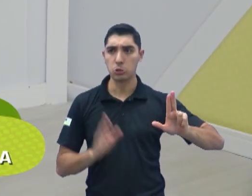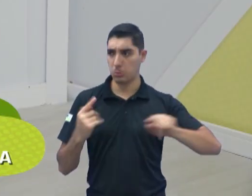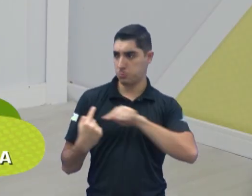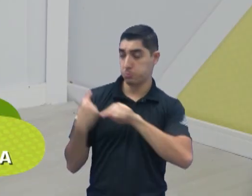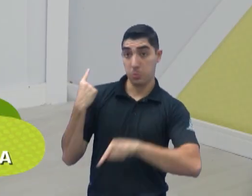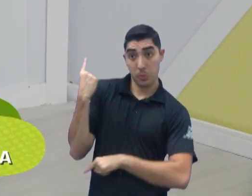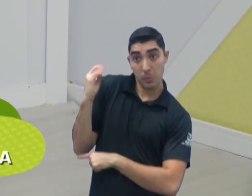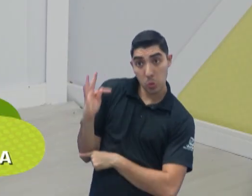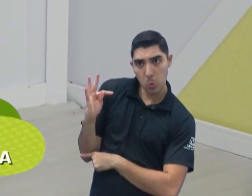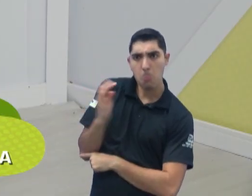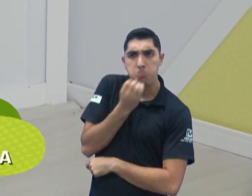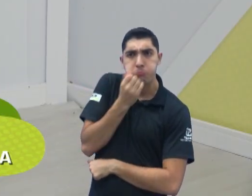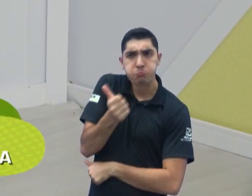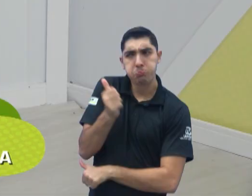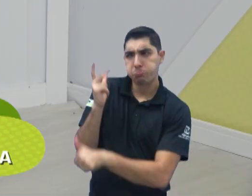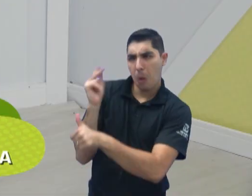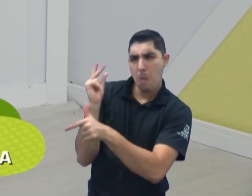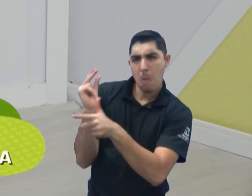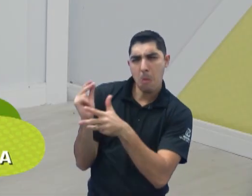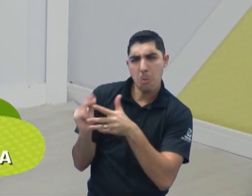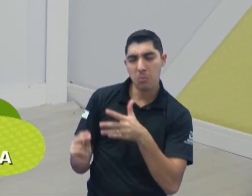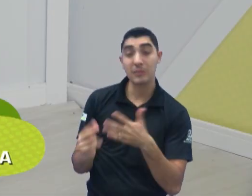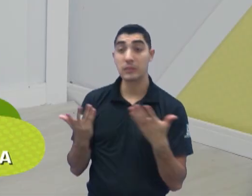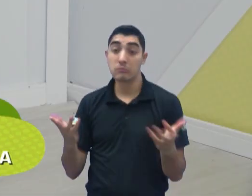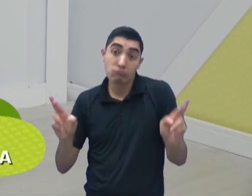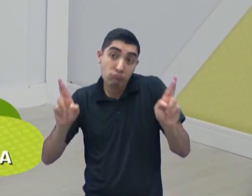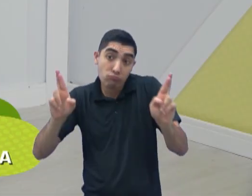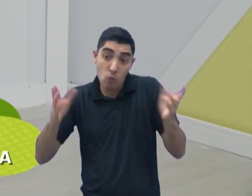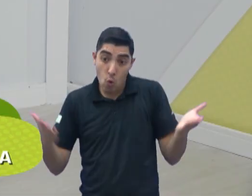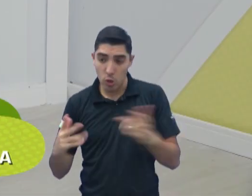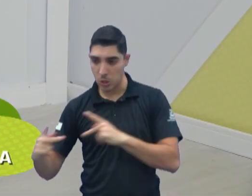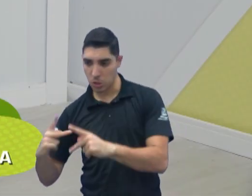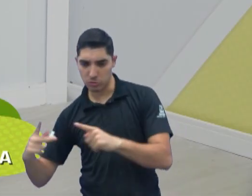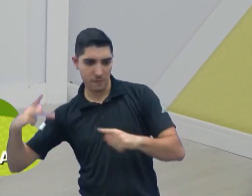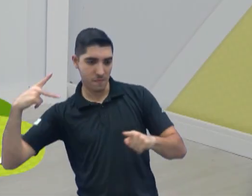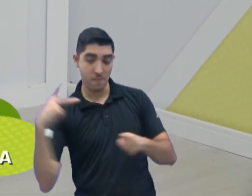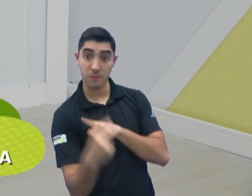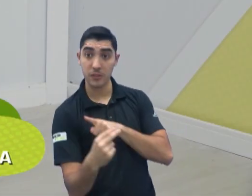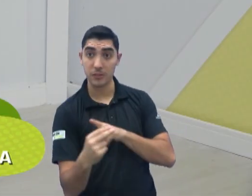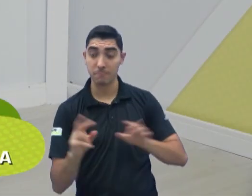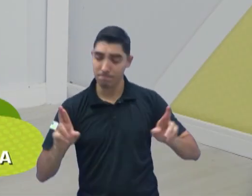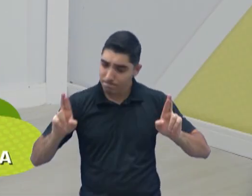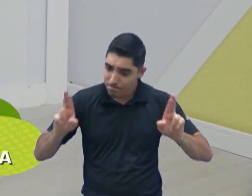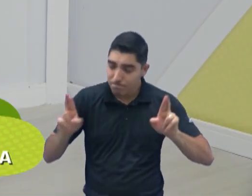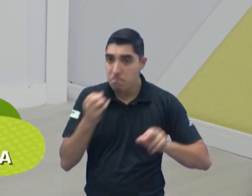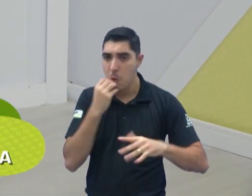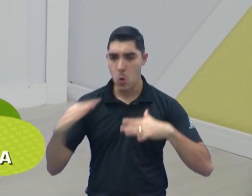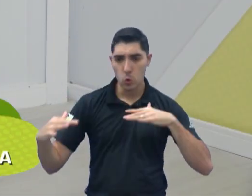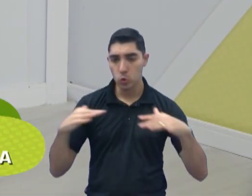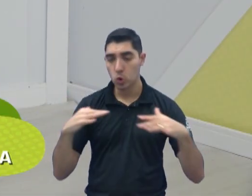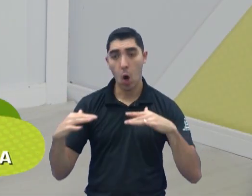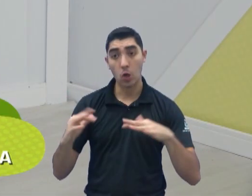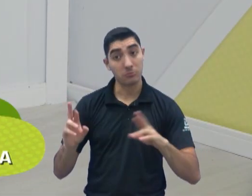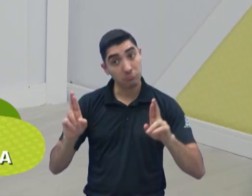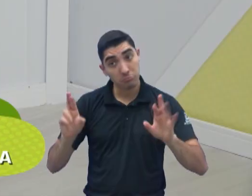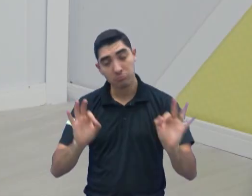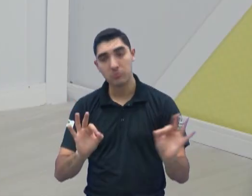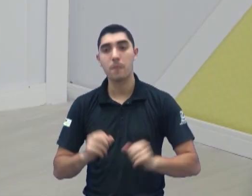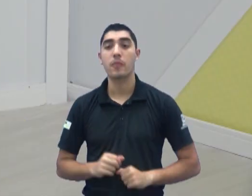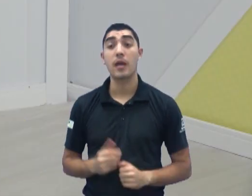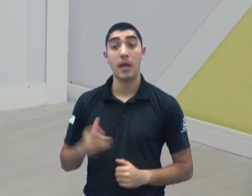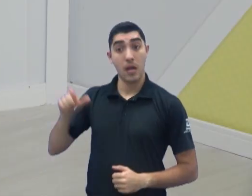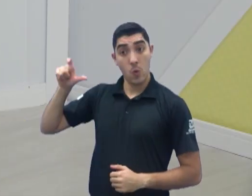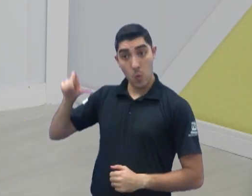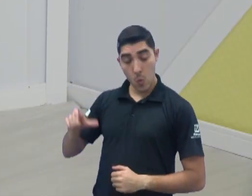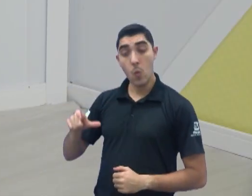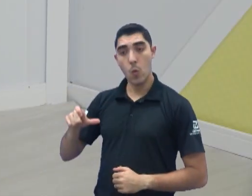José, quem sabe esse, entre aspas, tabu pode ser quebrado hoje com uma boa vitória, uma boa apresentação da equipe do São José. O técnico do vôlei São José,